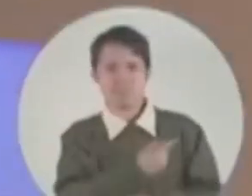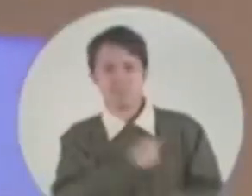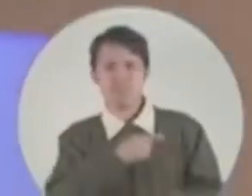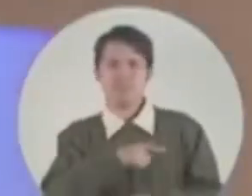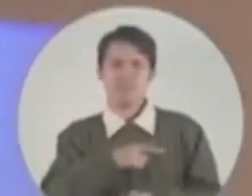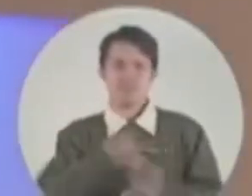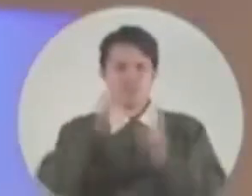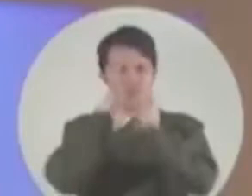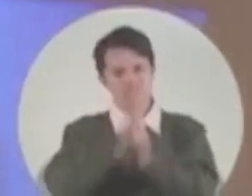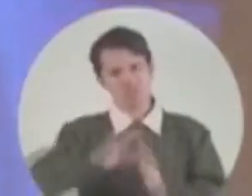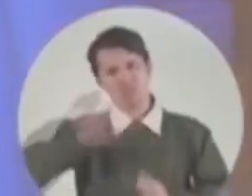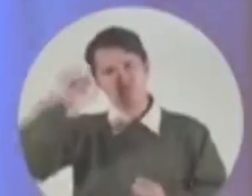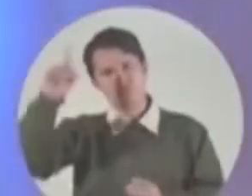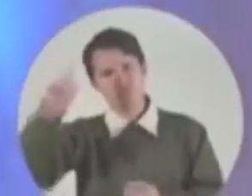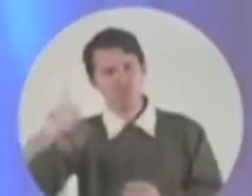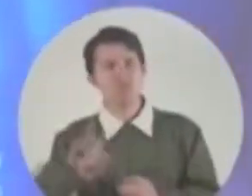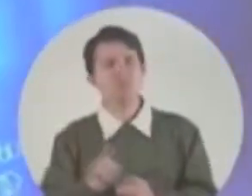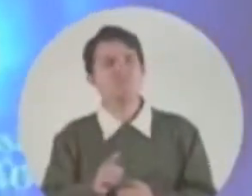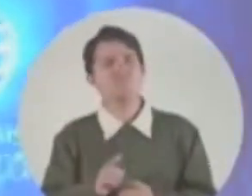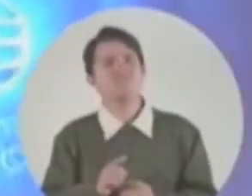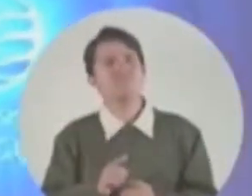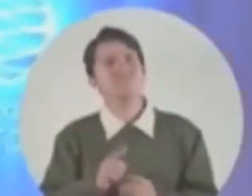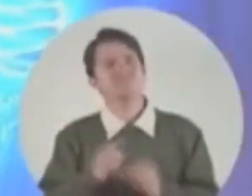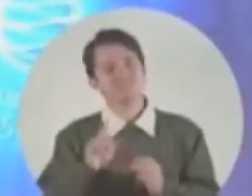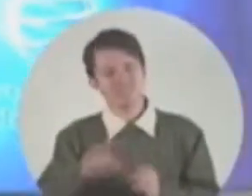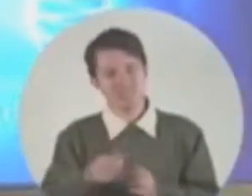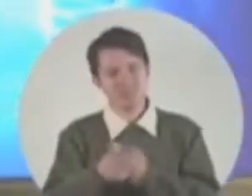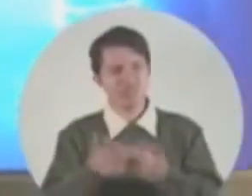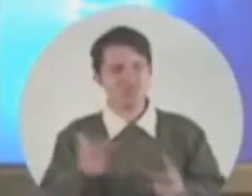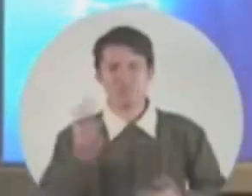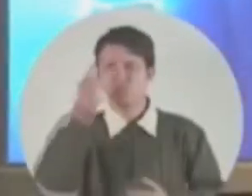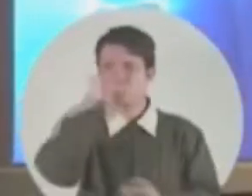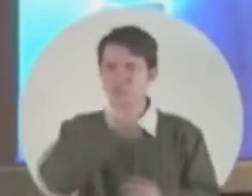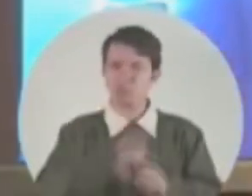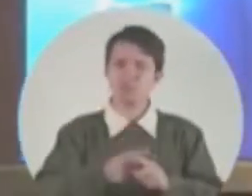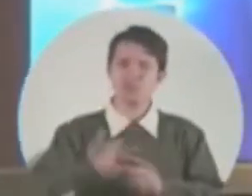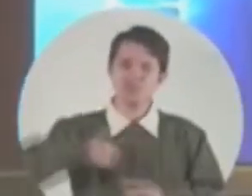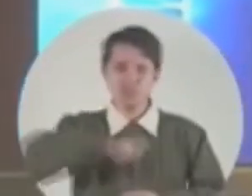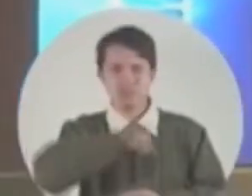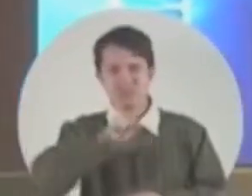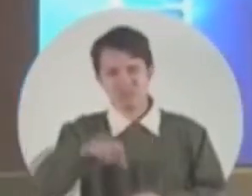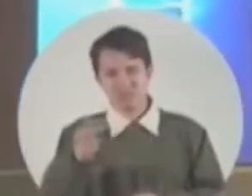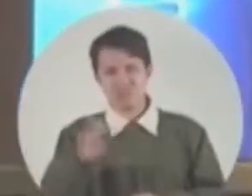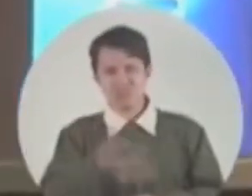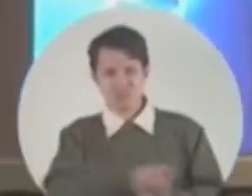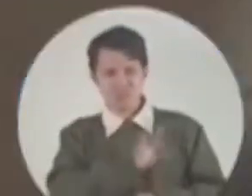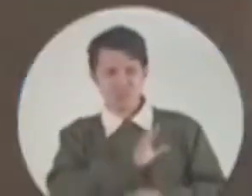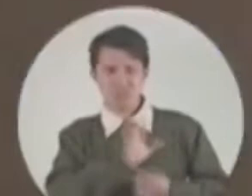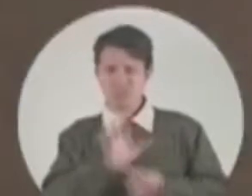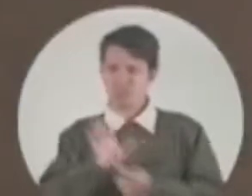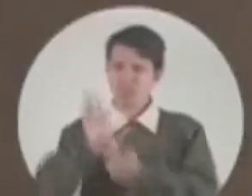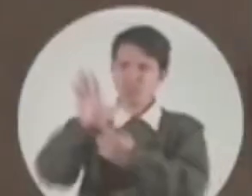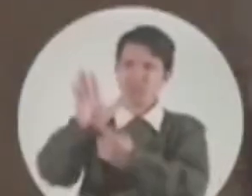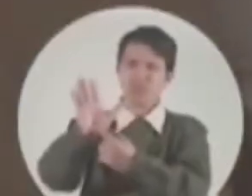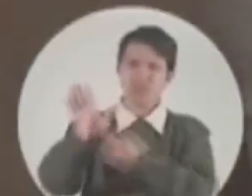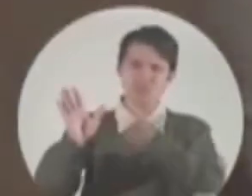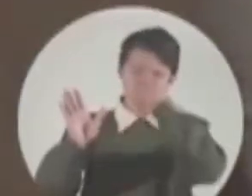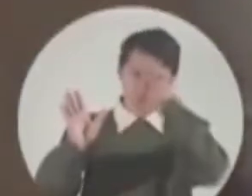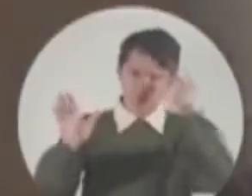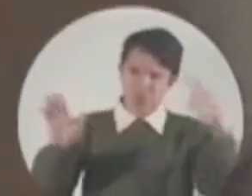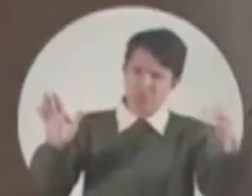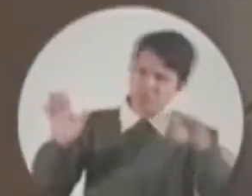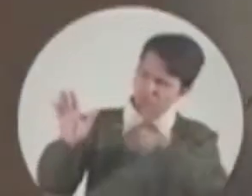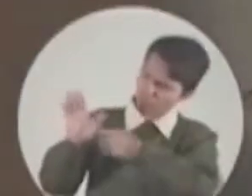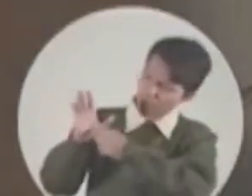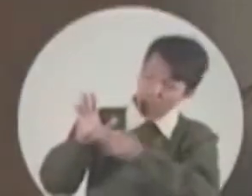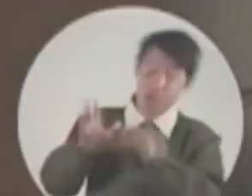essa talvez seja uma das coisas mais bonitas da nossa adoração, quando nós nos tornamos uma carta aberta de